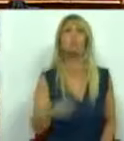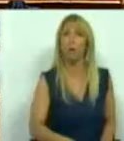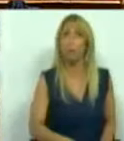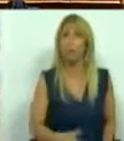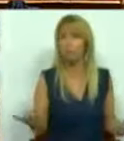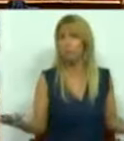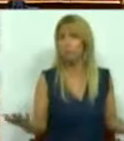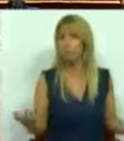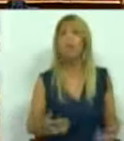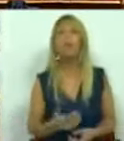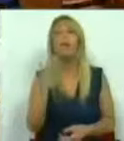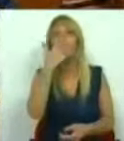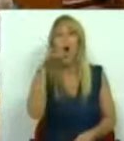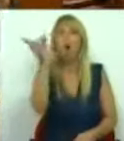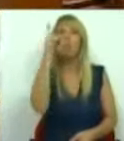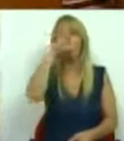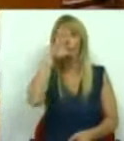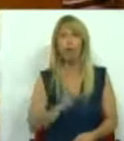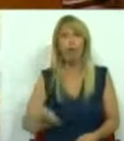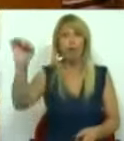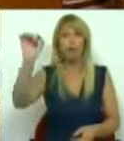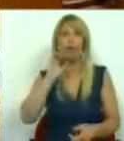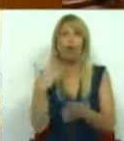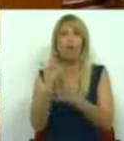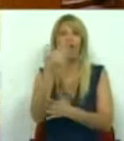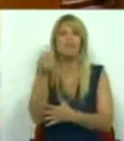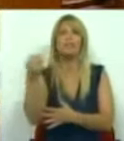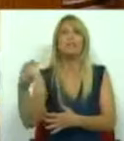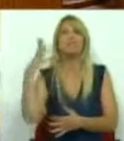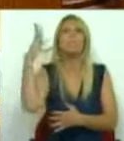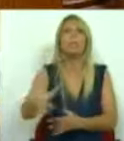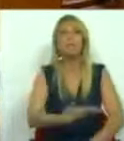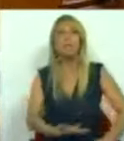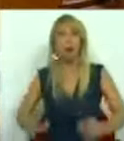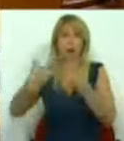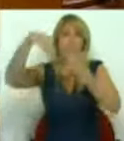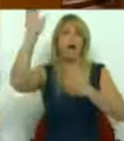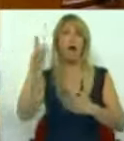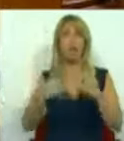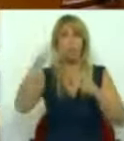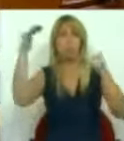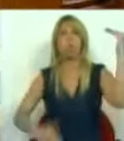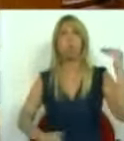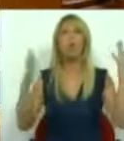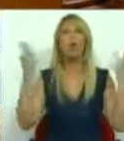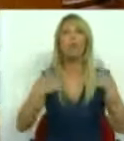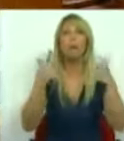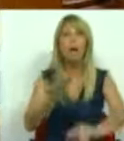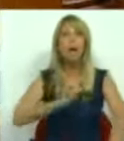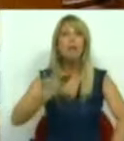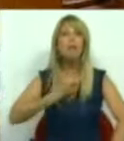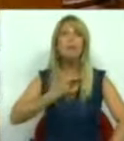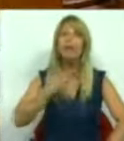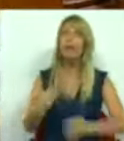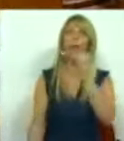Não tivesse aquela governação criado mais 700 mil desempregados, desequilíbrios orçamentais esmagadores e um endividamento